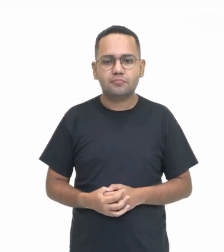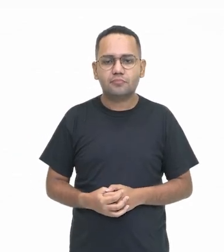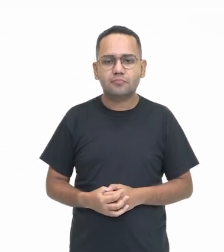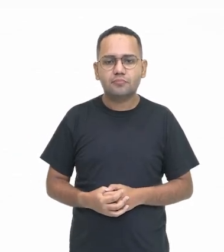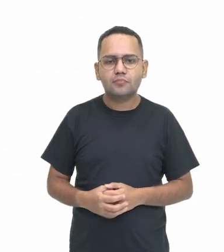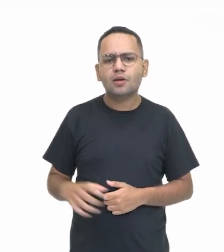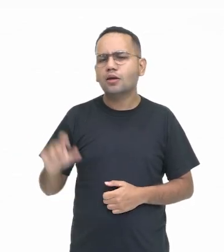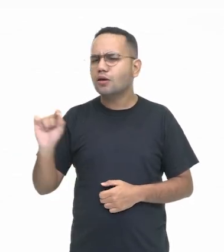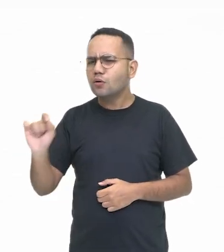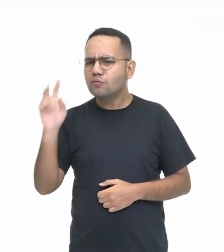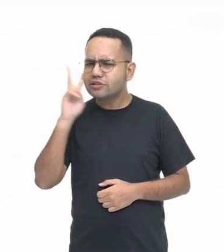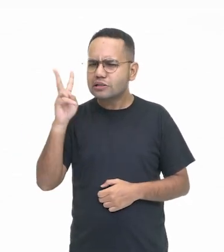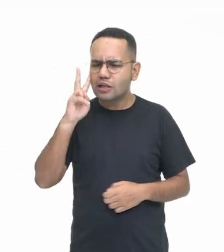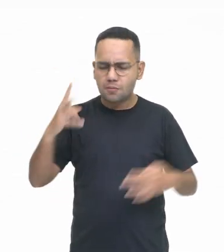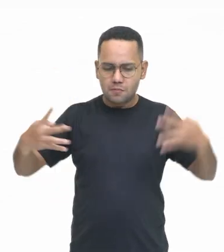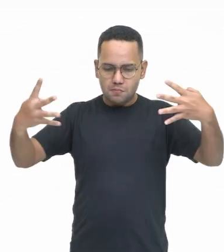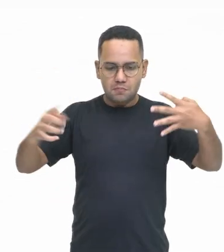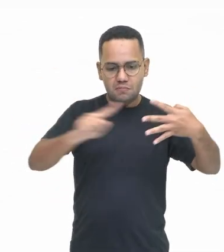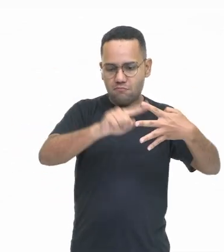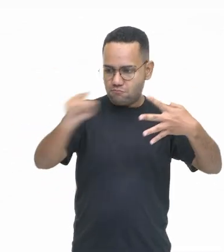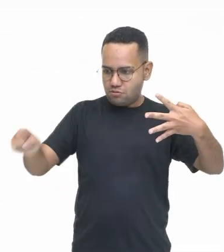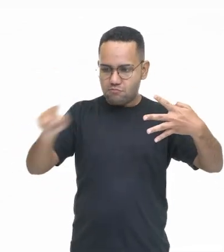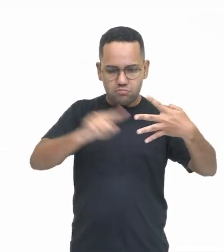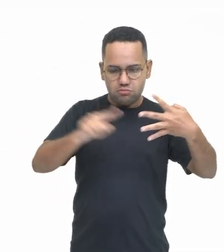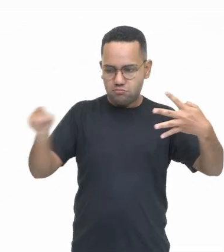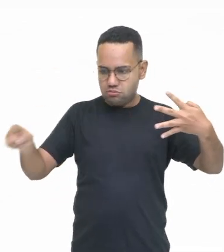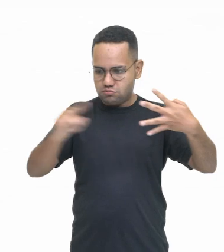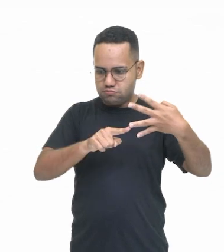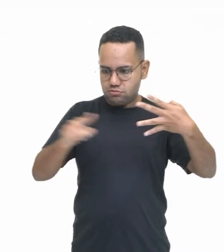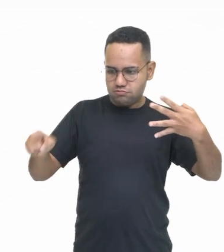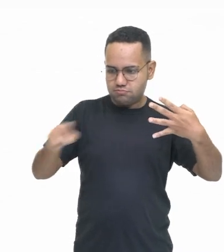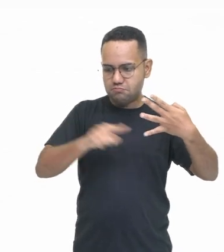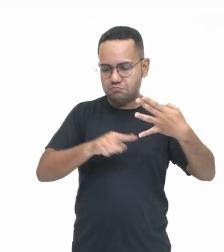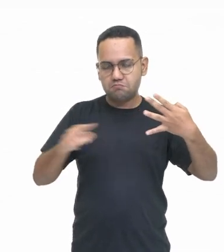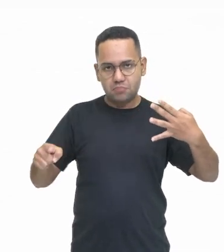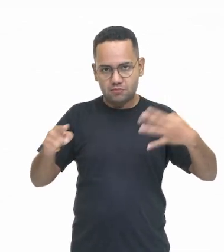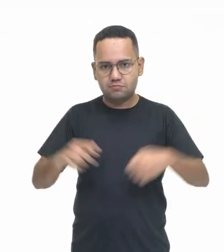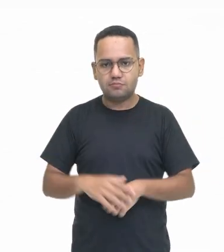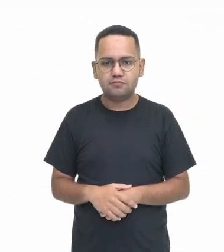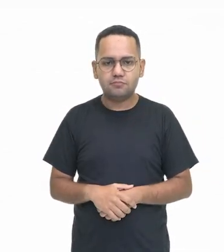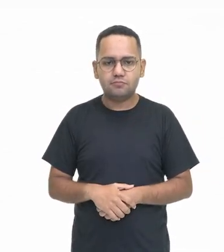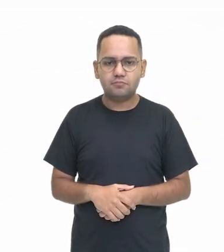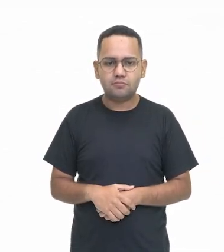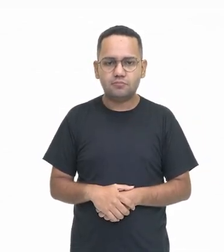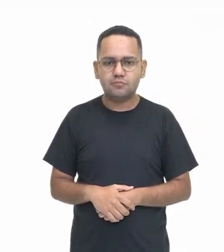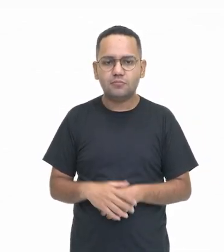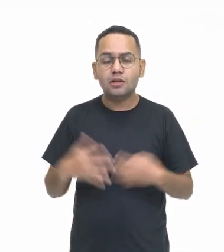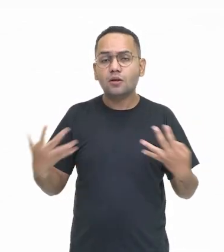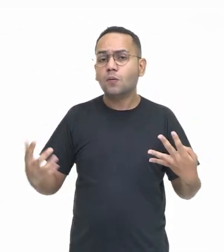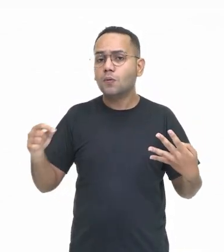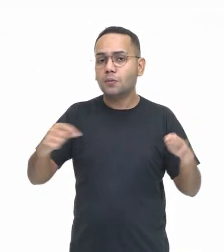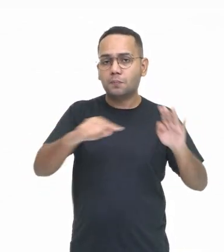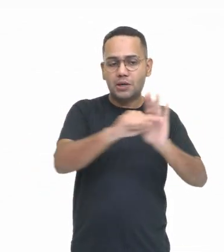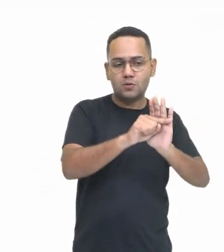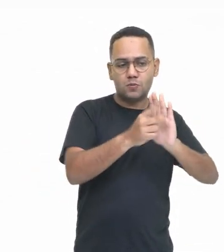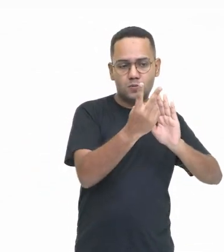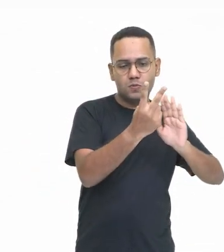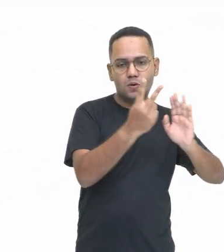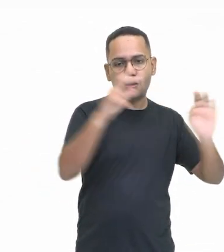as flechas se unem, né? Então lá no caso do -2, ele se ligava com o -6, né? Vamos voltar aqui